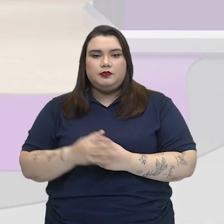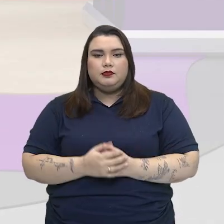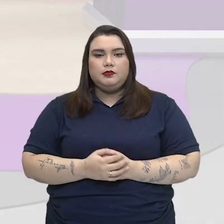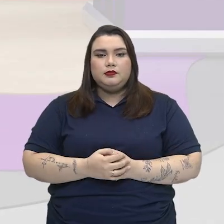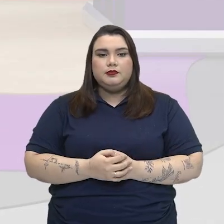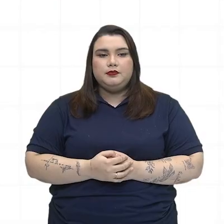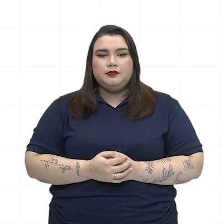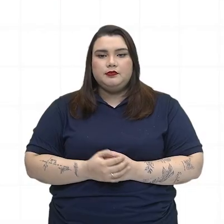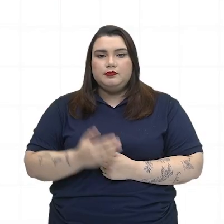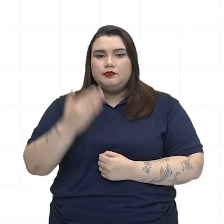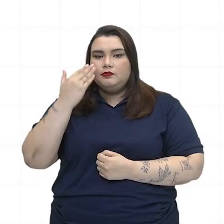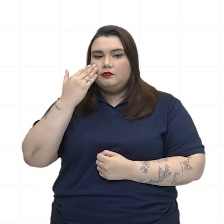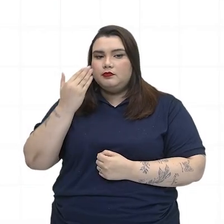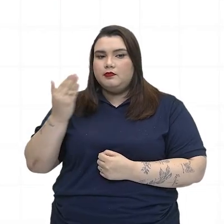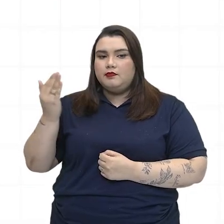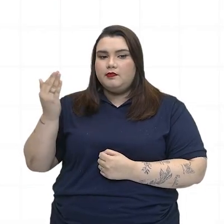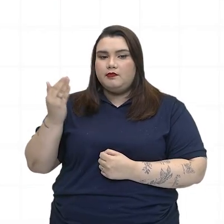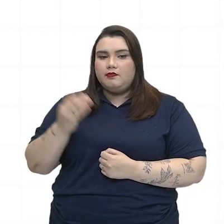me acompanhe na cartela.